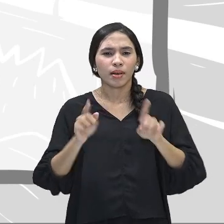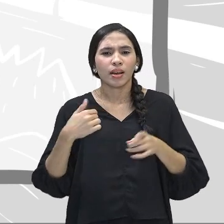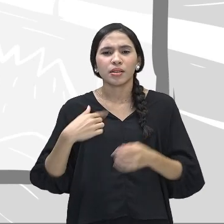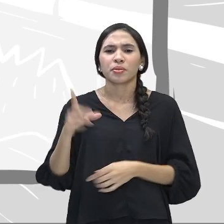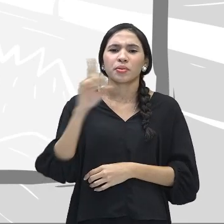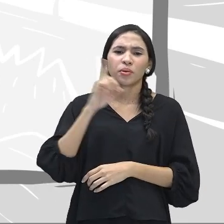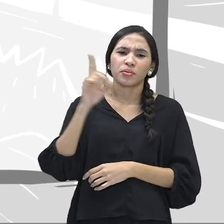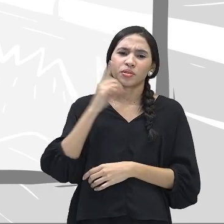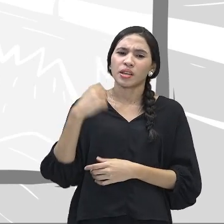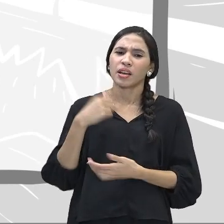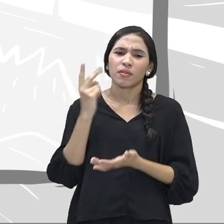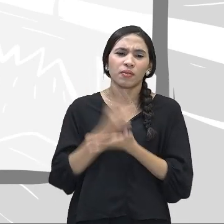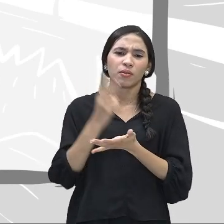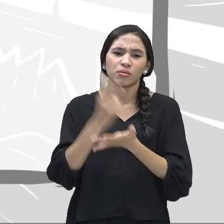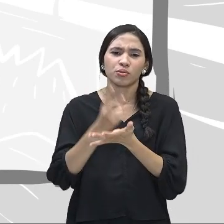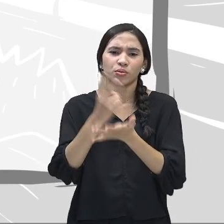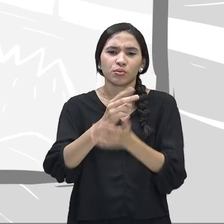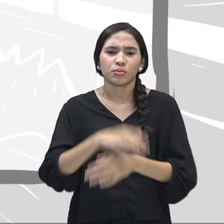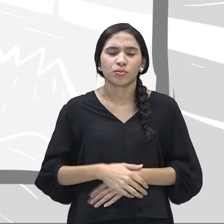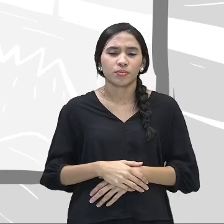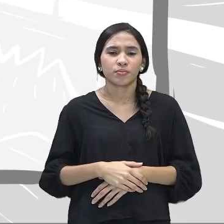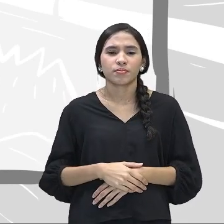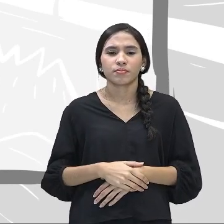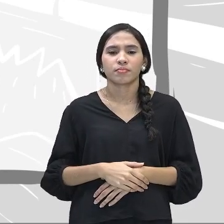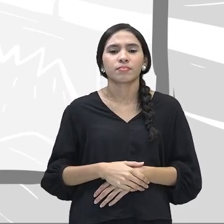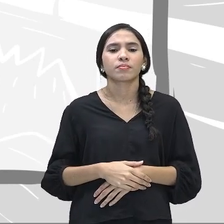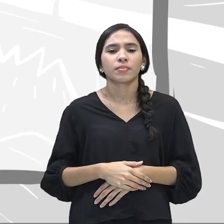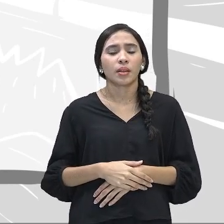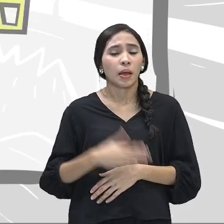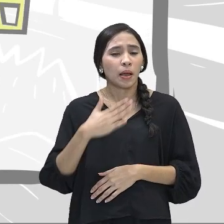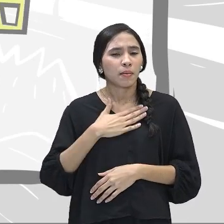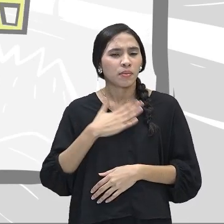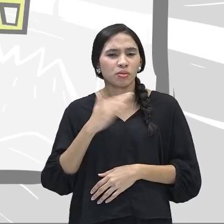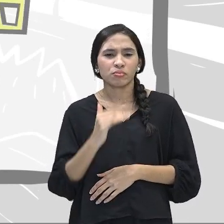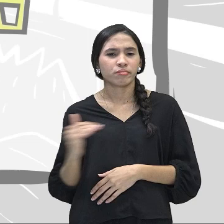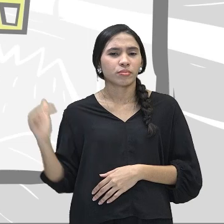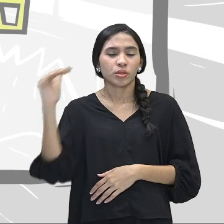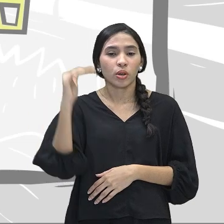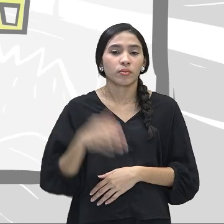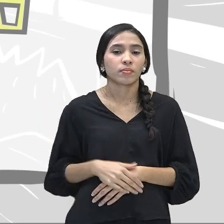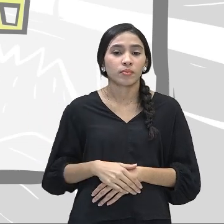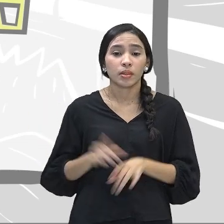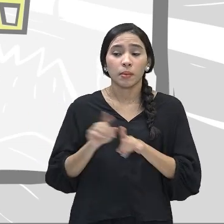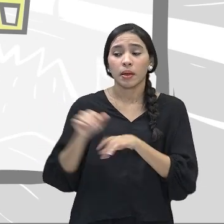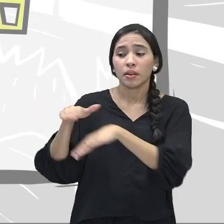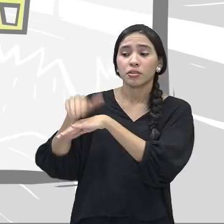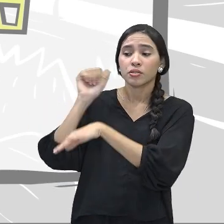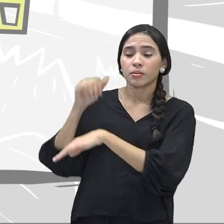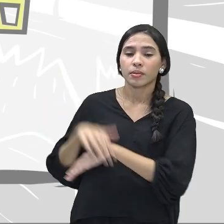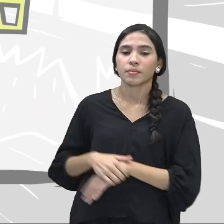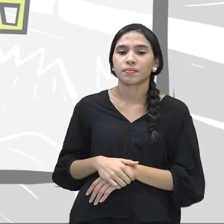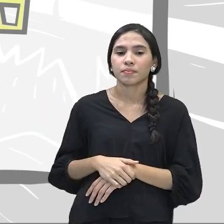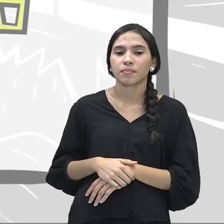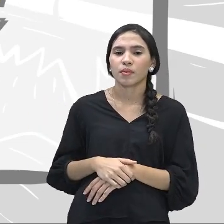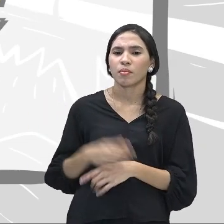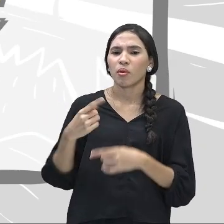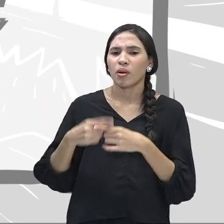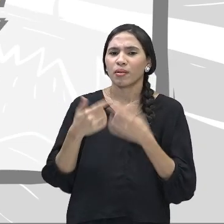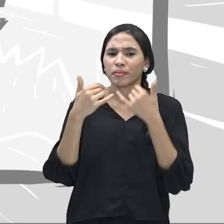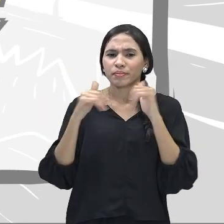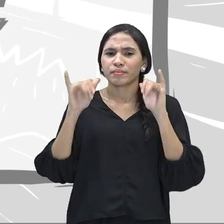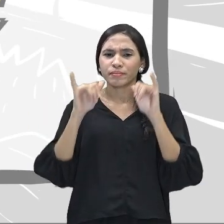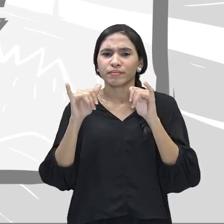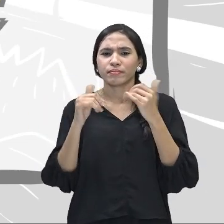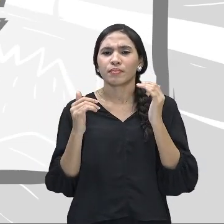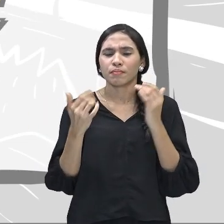isso faço. Gosto, desde mal em minha mocidade. Daí vieram me chamar, causa de um